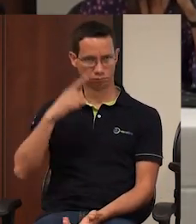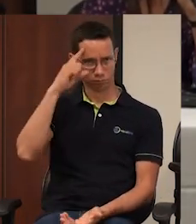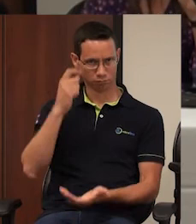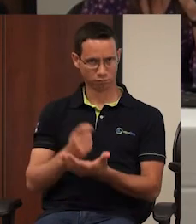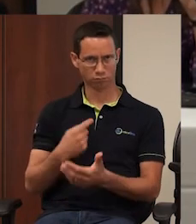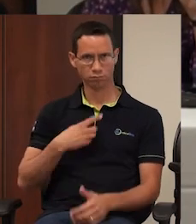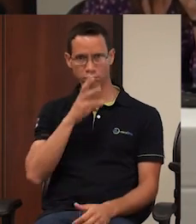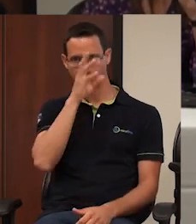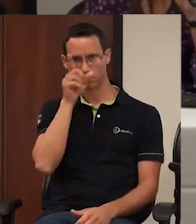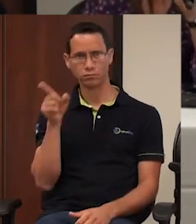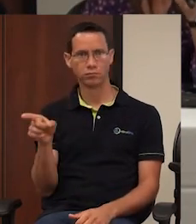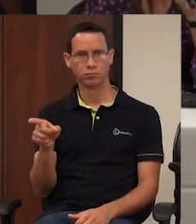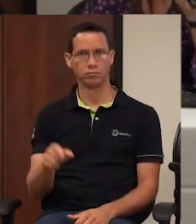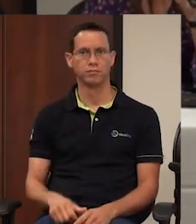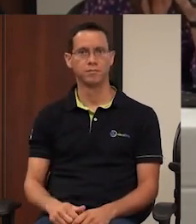isso?